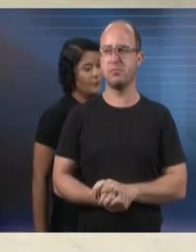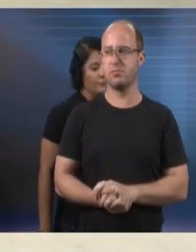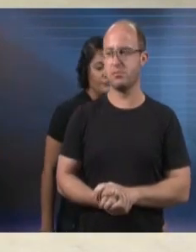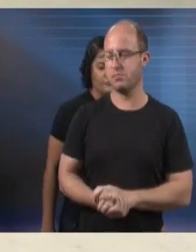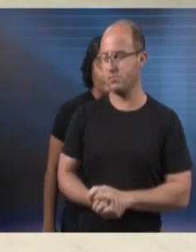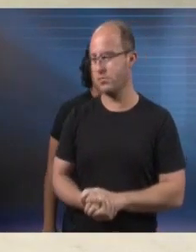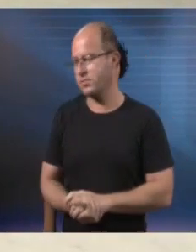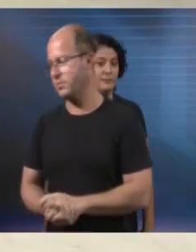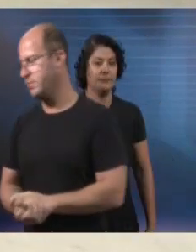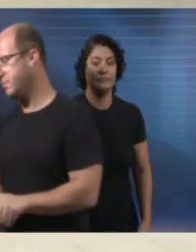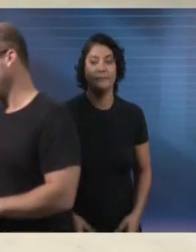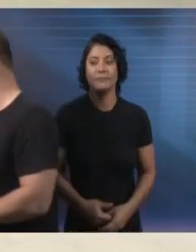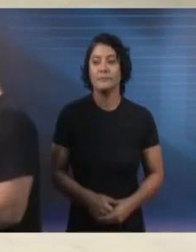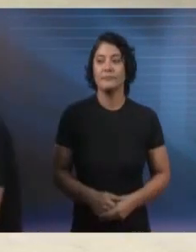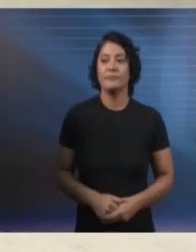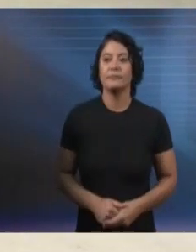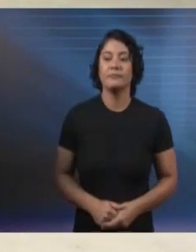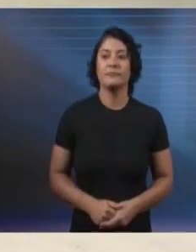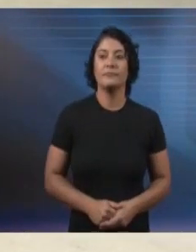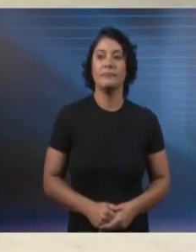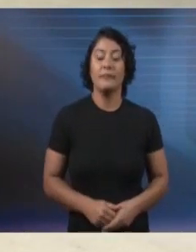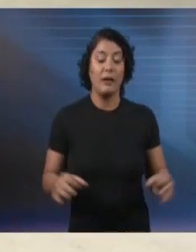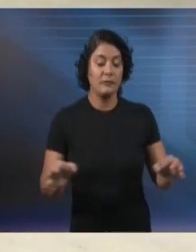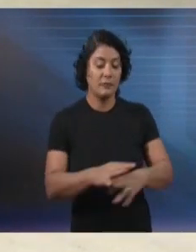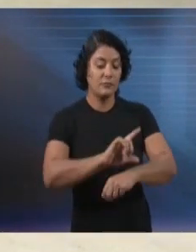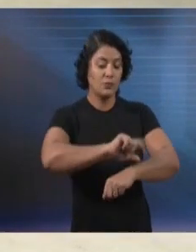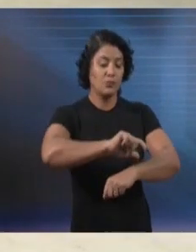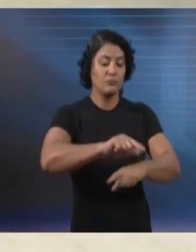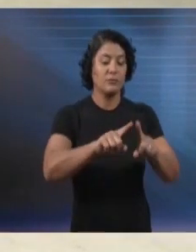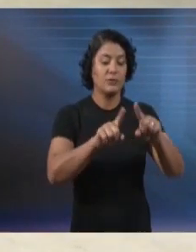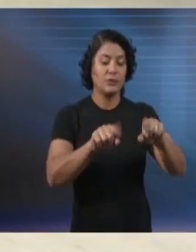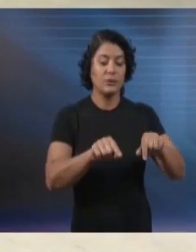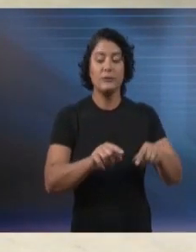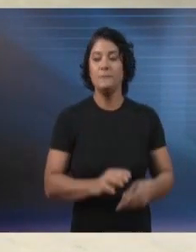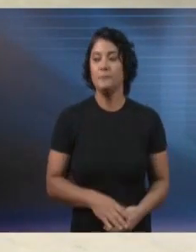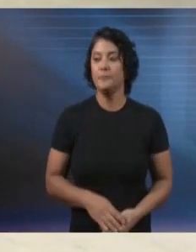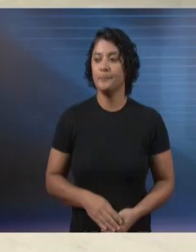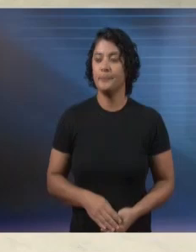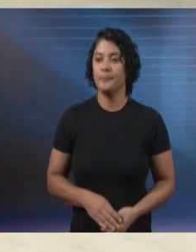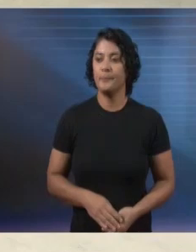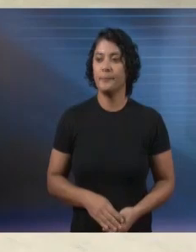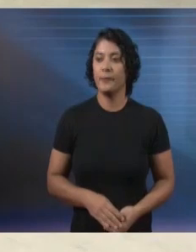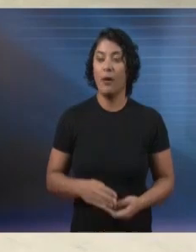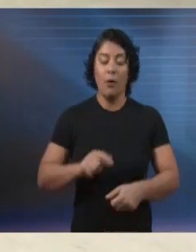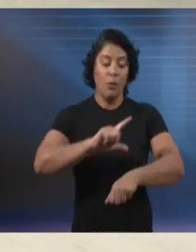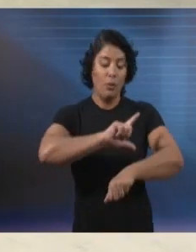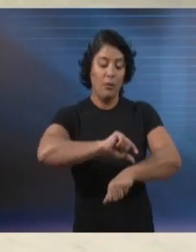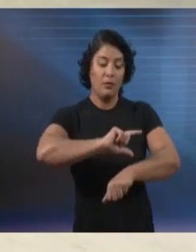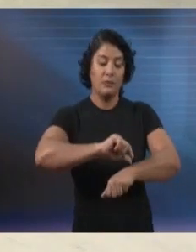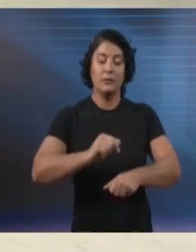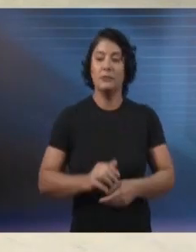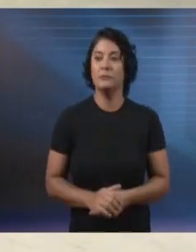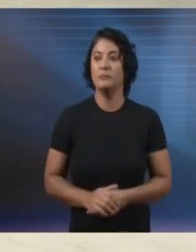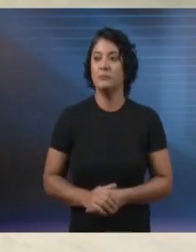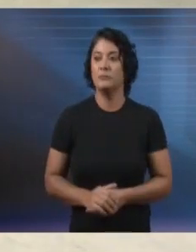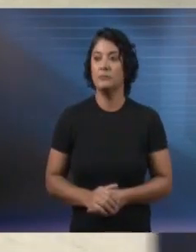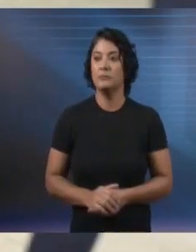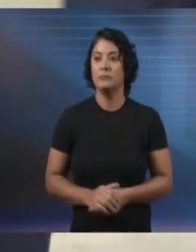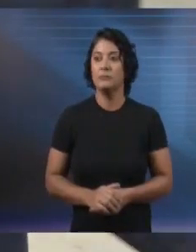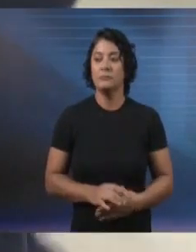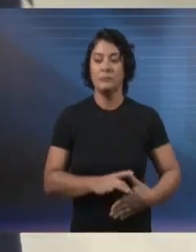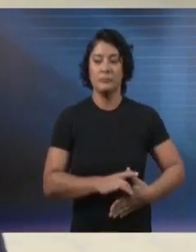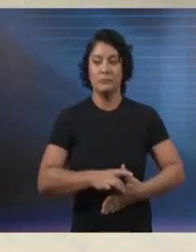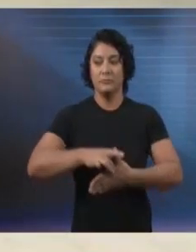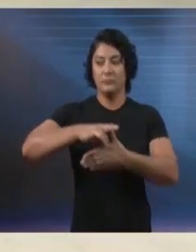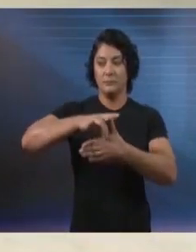Obrigado, deputado Francisco. Está encerrado o horário das proposições. Passamos o horário destinado